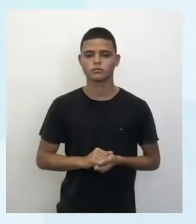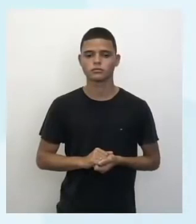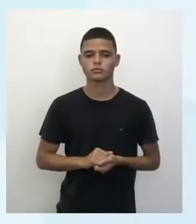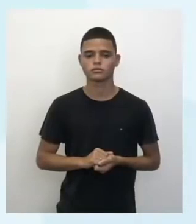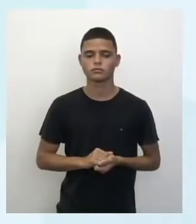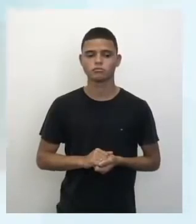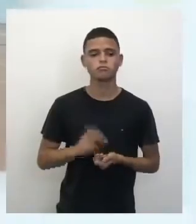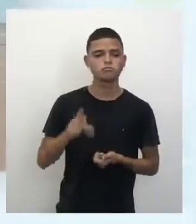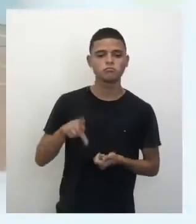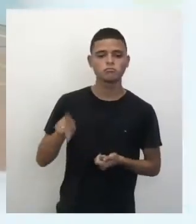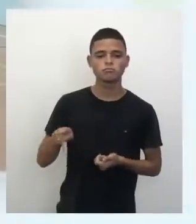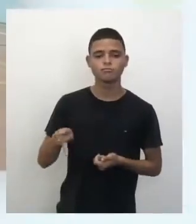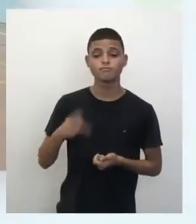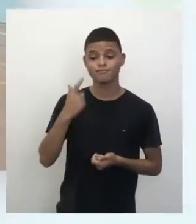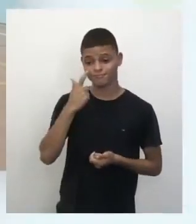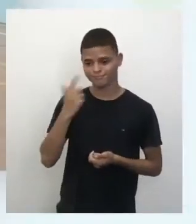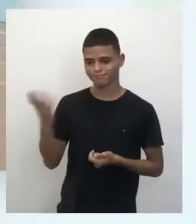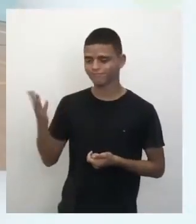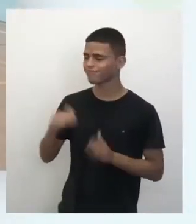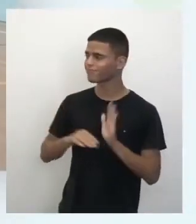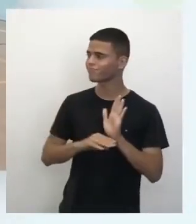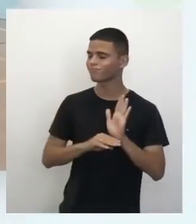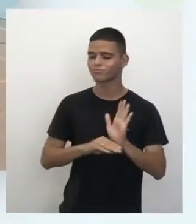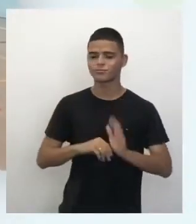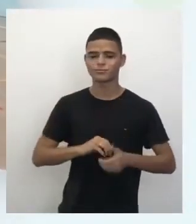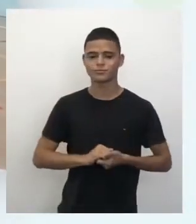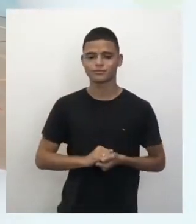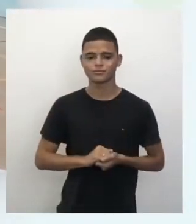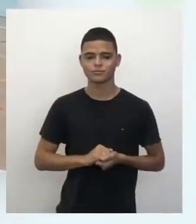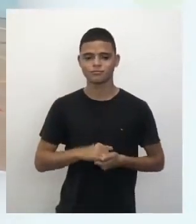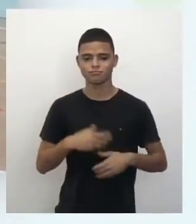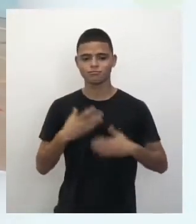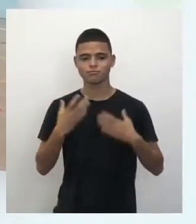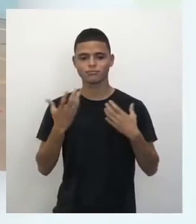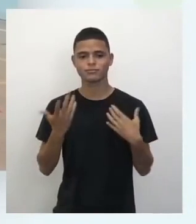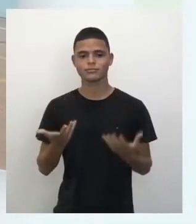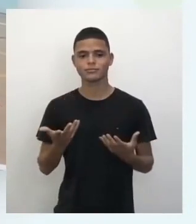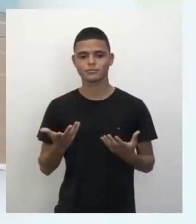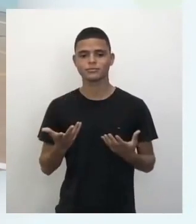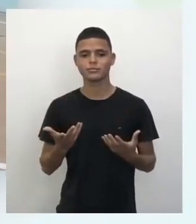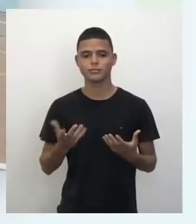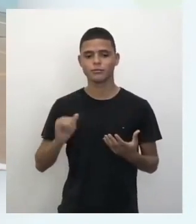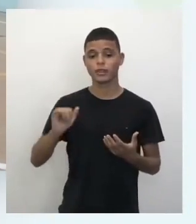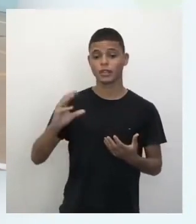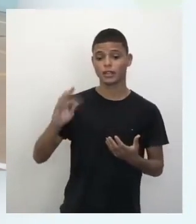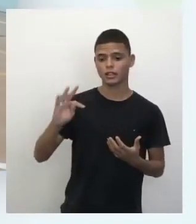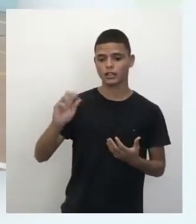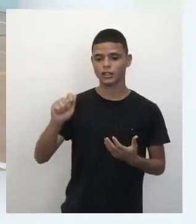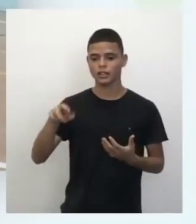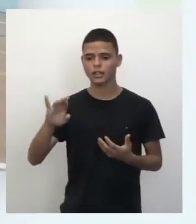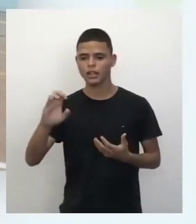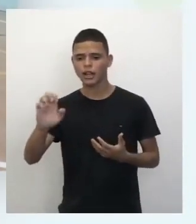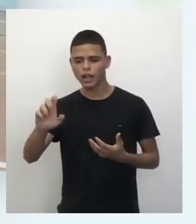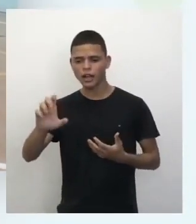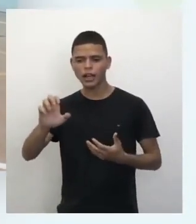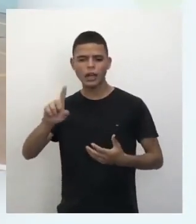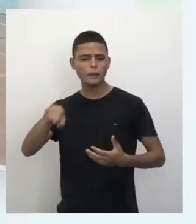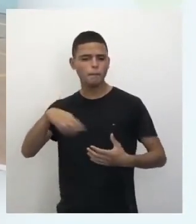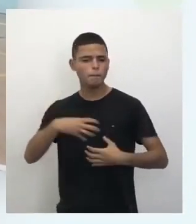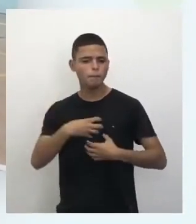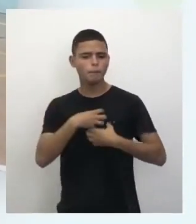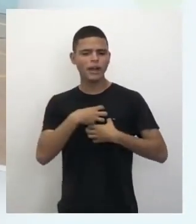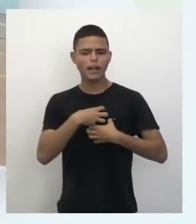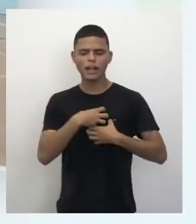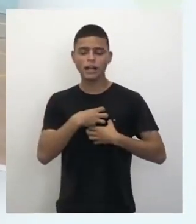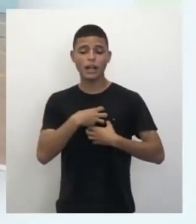Cadê a professora? Aí. O que dizer disso? Itacaré, Bahia, gente, é um lugar que